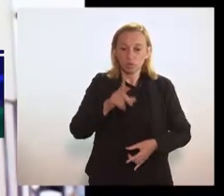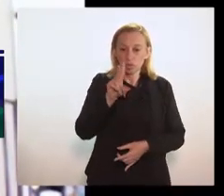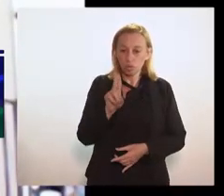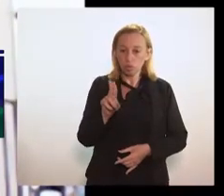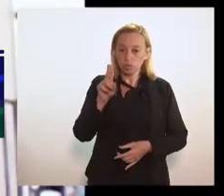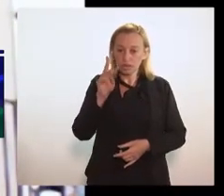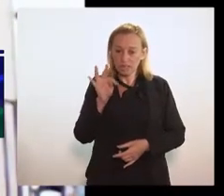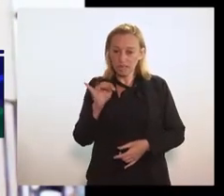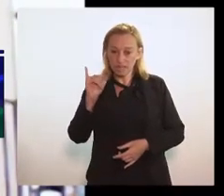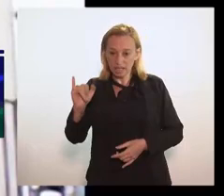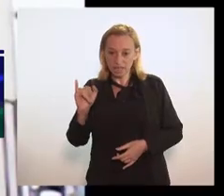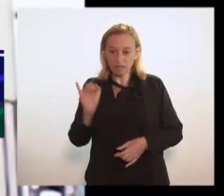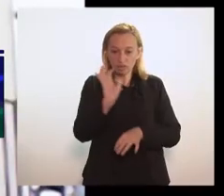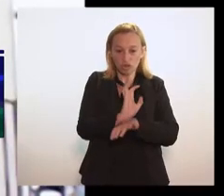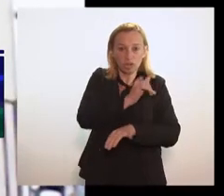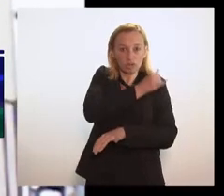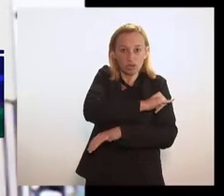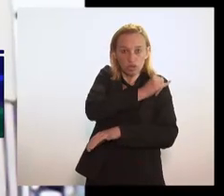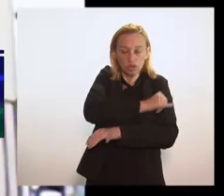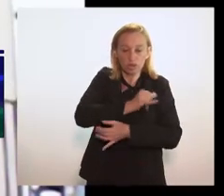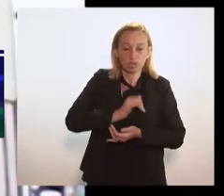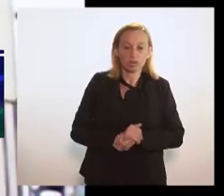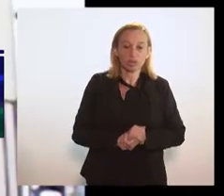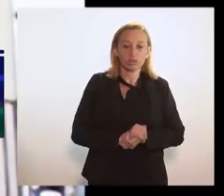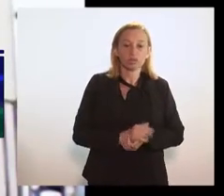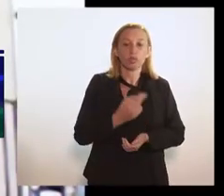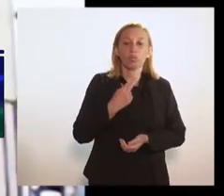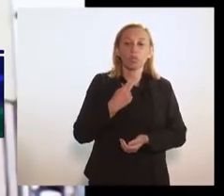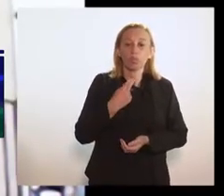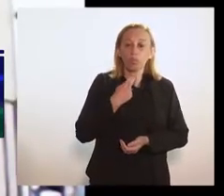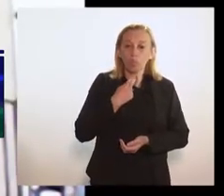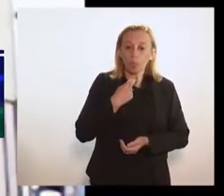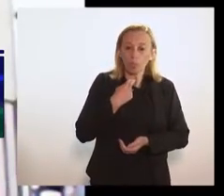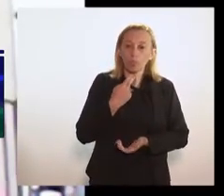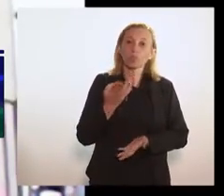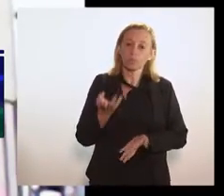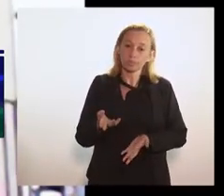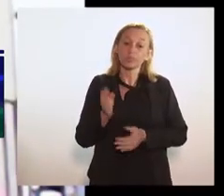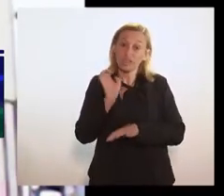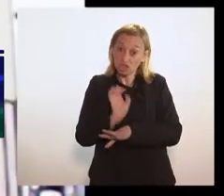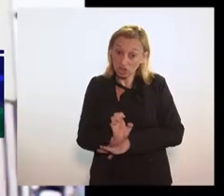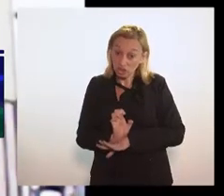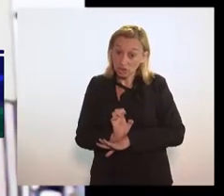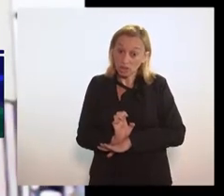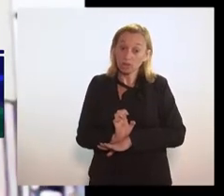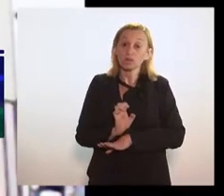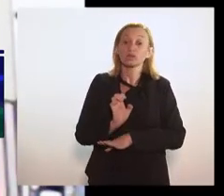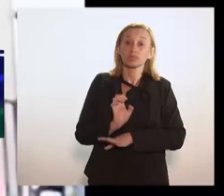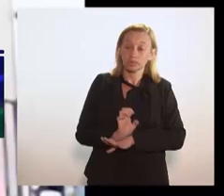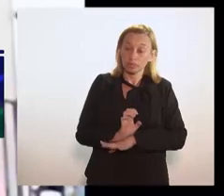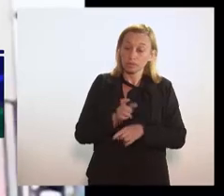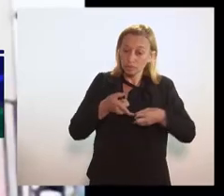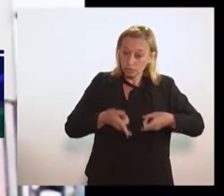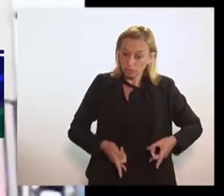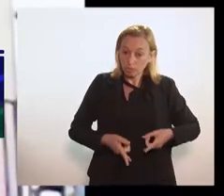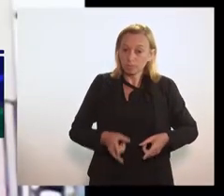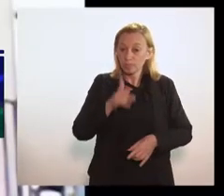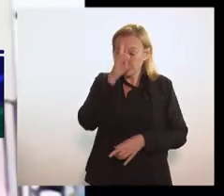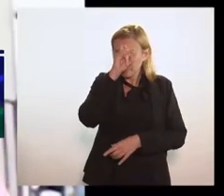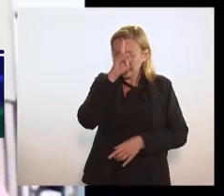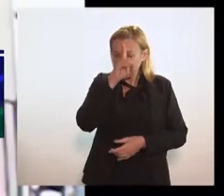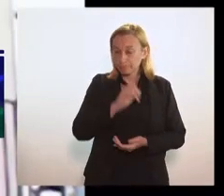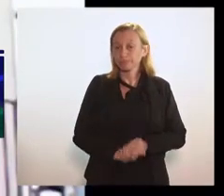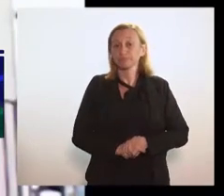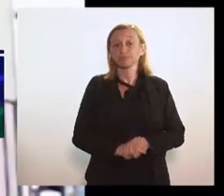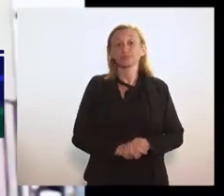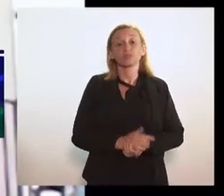estado do Rio de Janeiro estão ocupados, dos leitos estaduais de UTI no estado do Rio de Janeiro. E aí eu